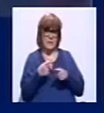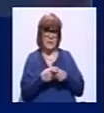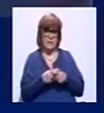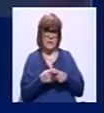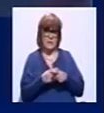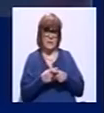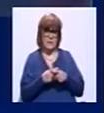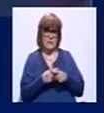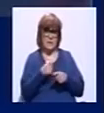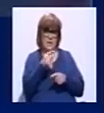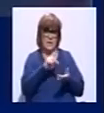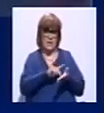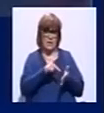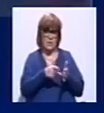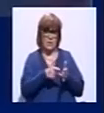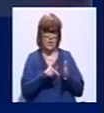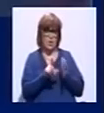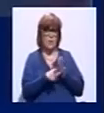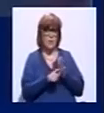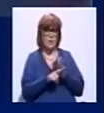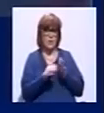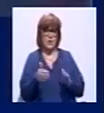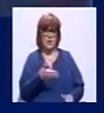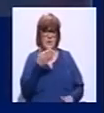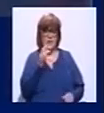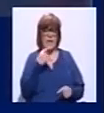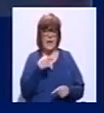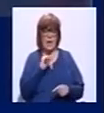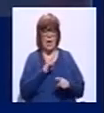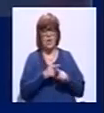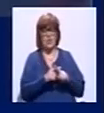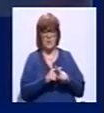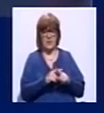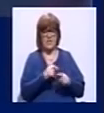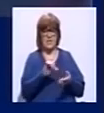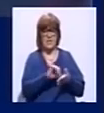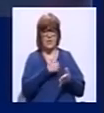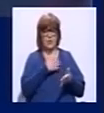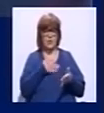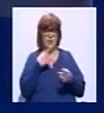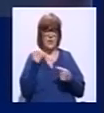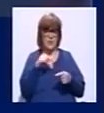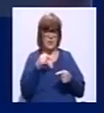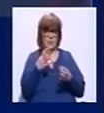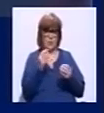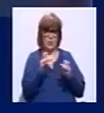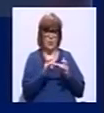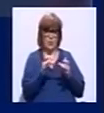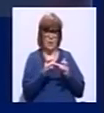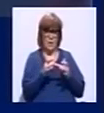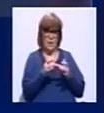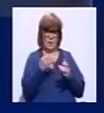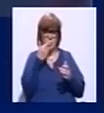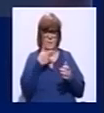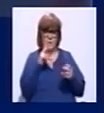nessa tecnologia apesar do projeto inicial se voltado para os hospitais e centros de saúde nos atende diversos contatos de empresas